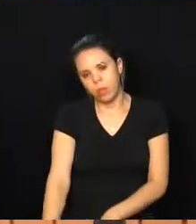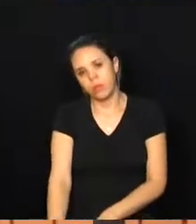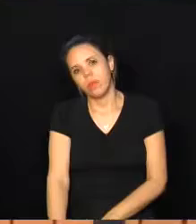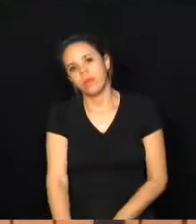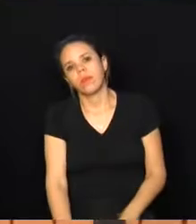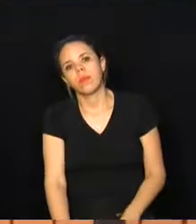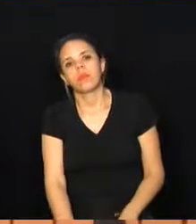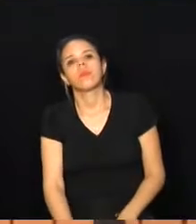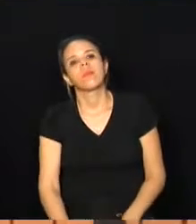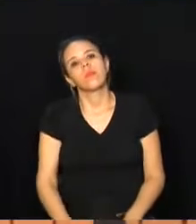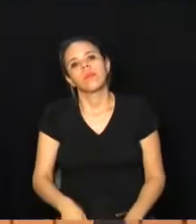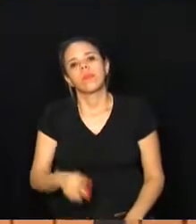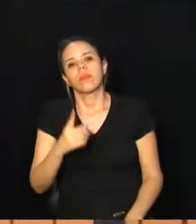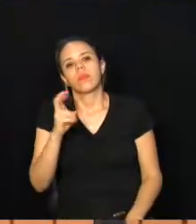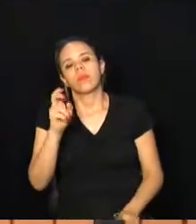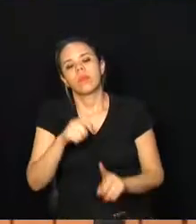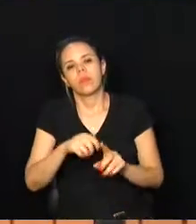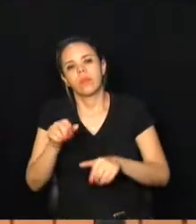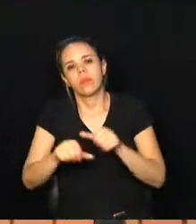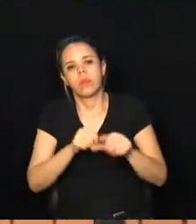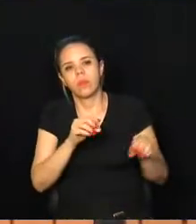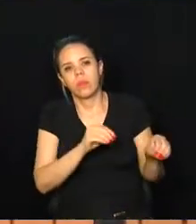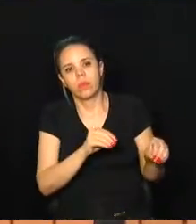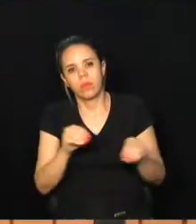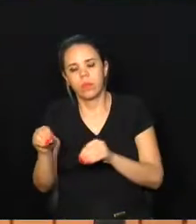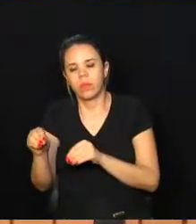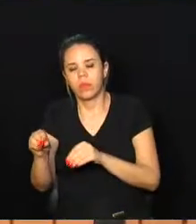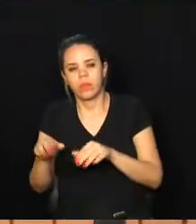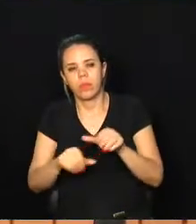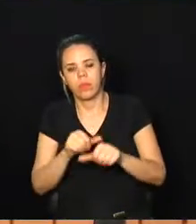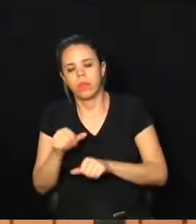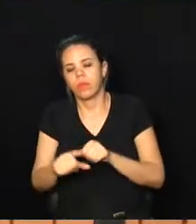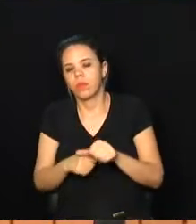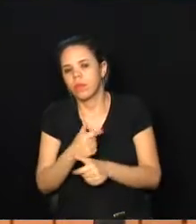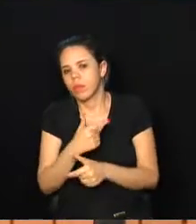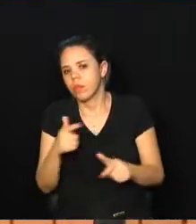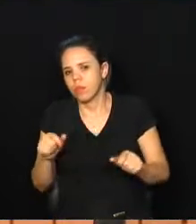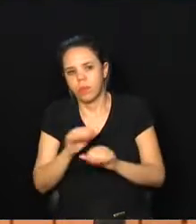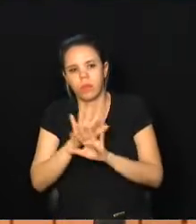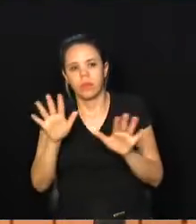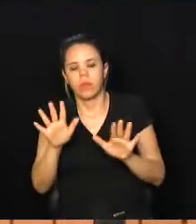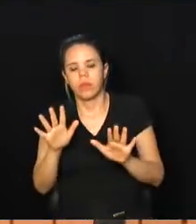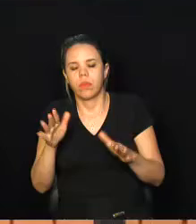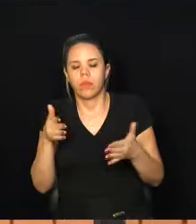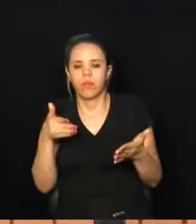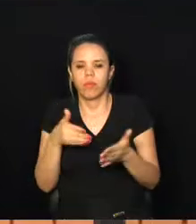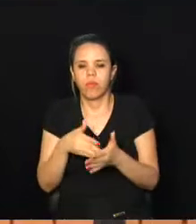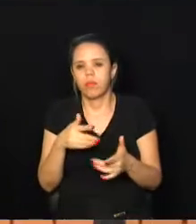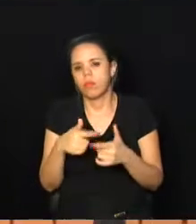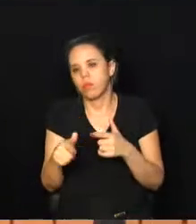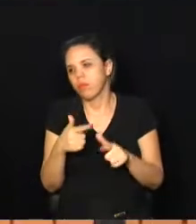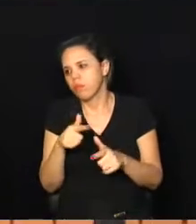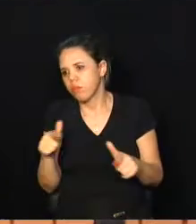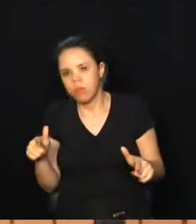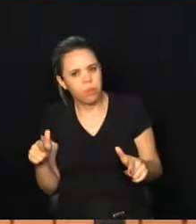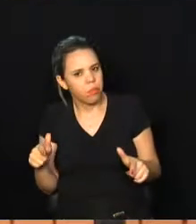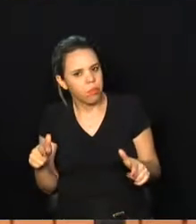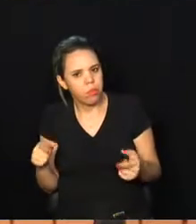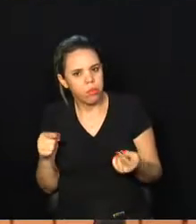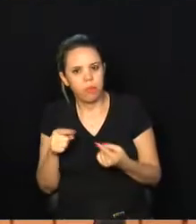até, nesses 15 meses, mudanças no meio, não ter clareza, né? Não ter uma